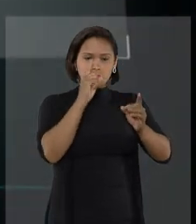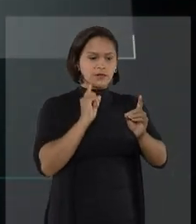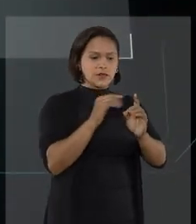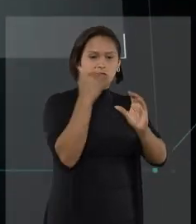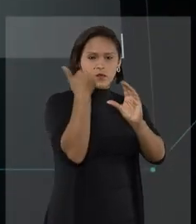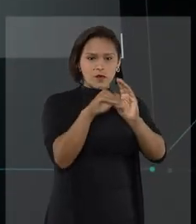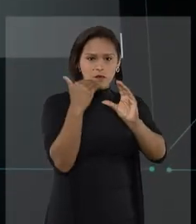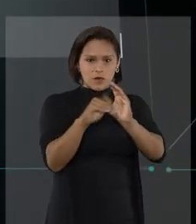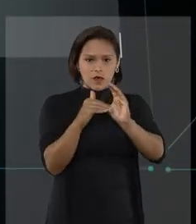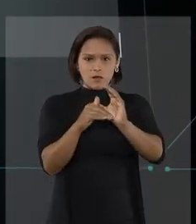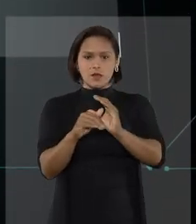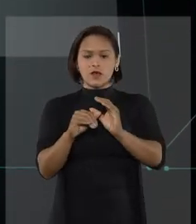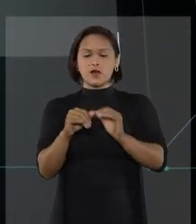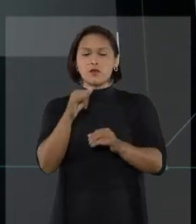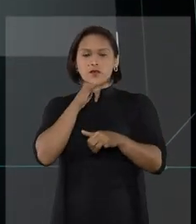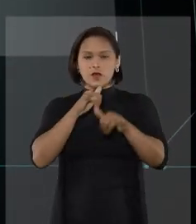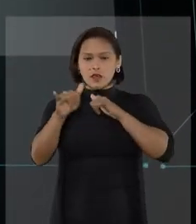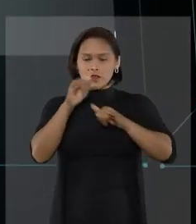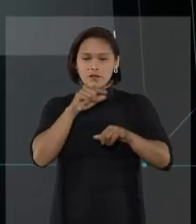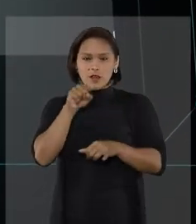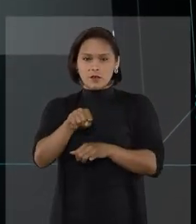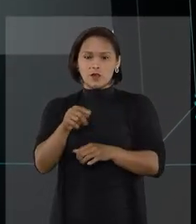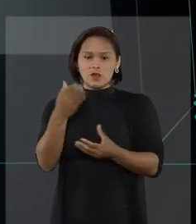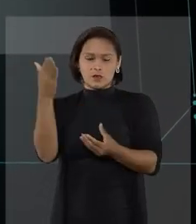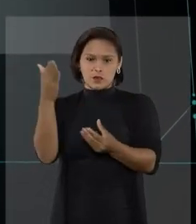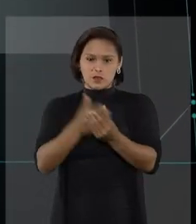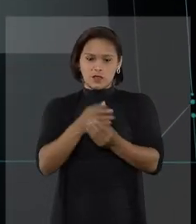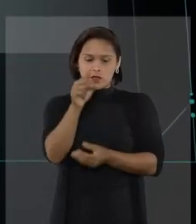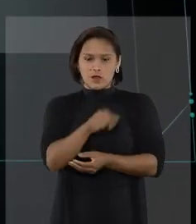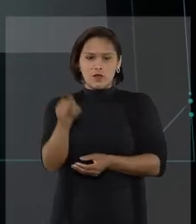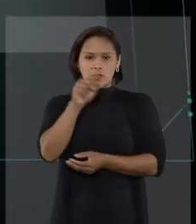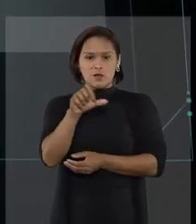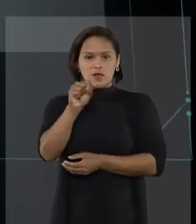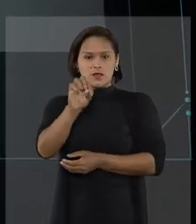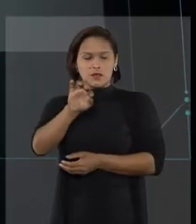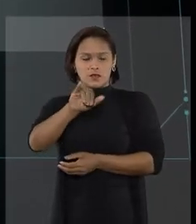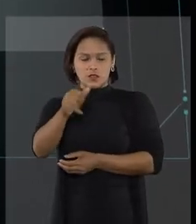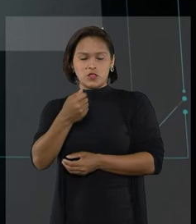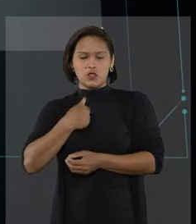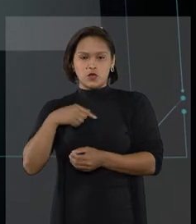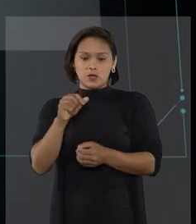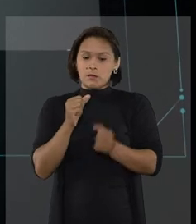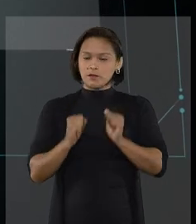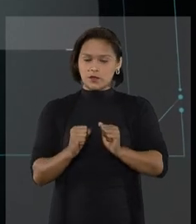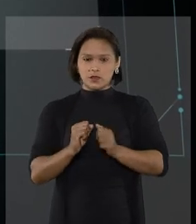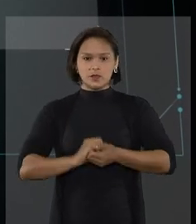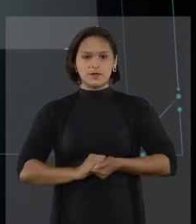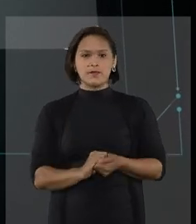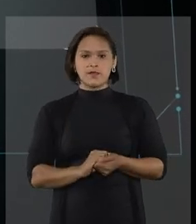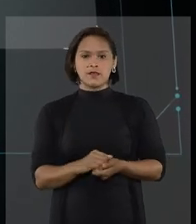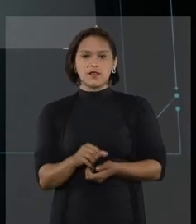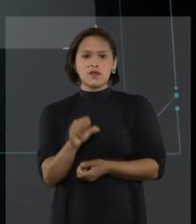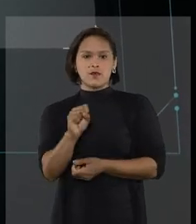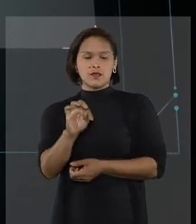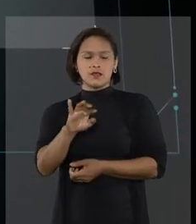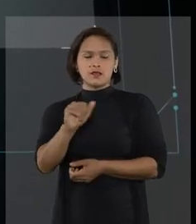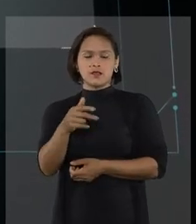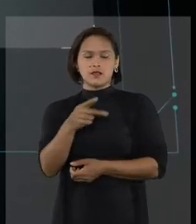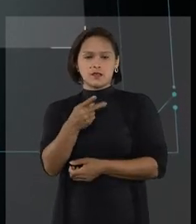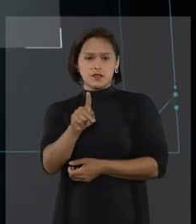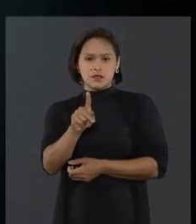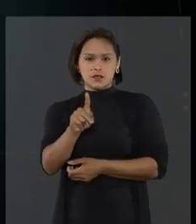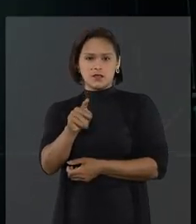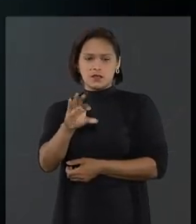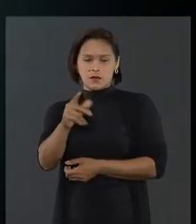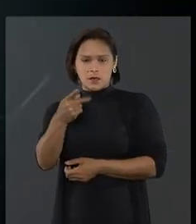automaticamente direcionado a mandar um e-mail para o informa.processual.stj.jus.br.